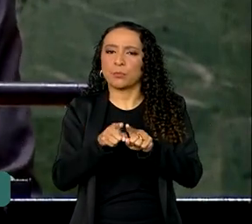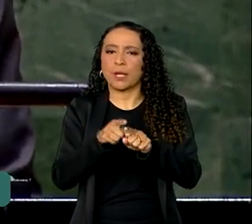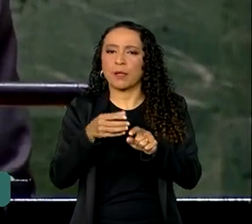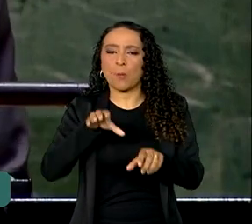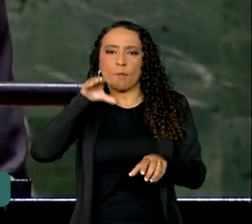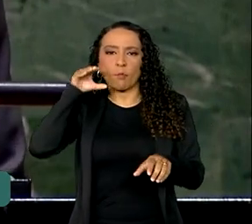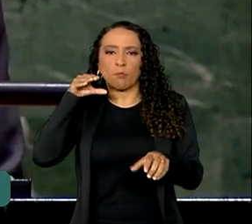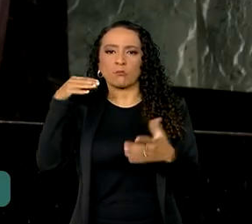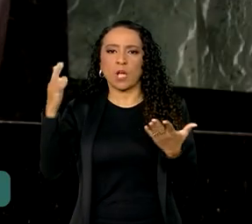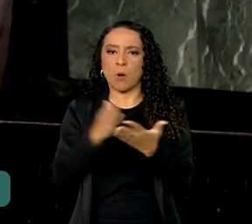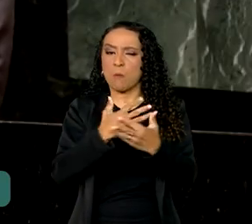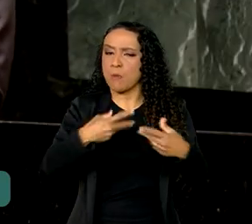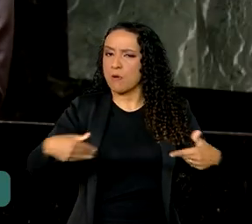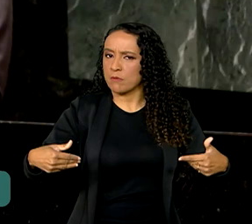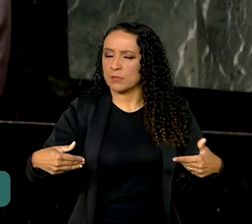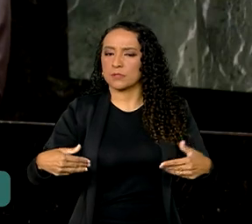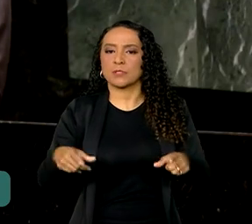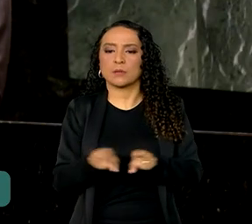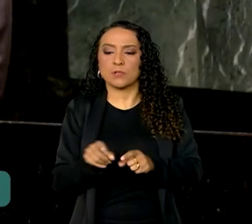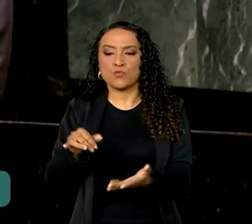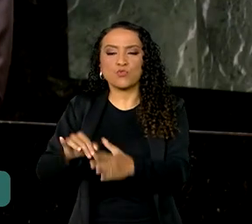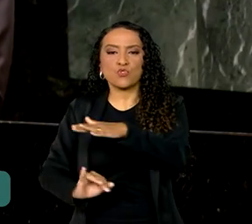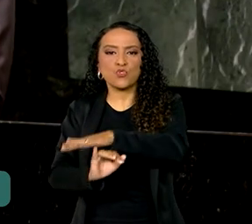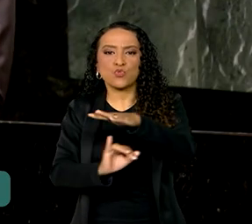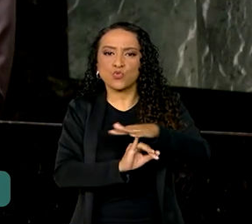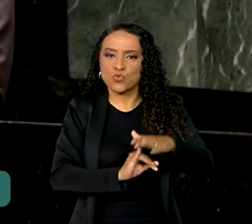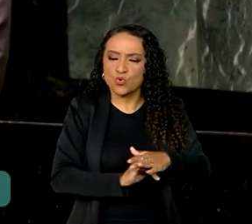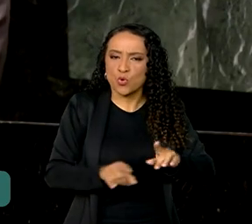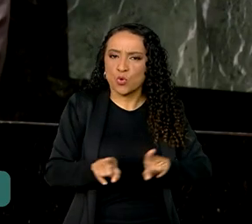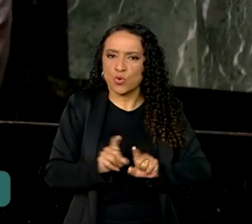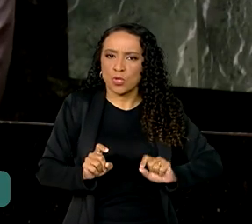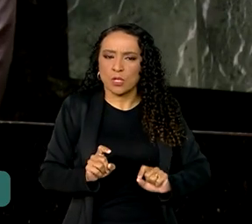de atrocidades. As instituições de Bretton Woods